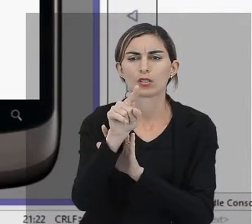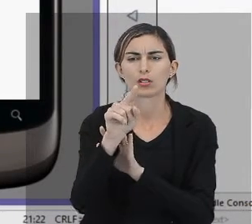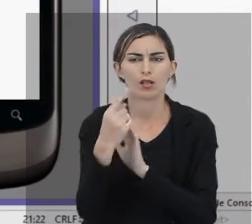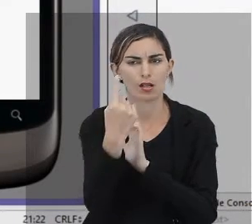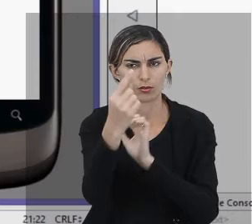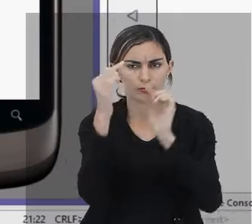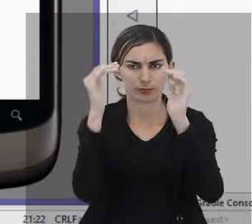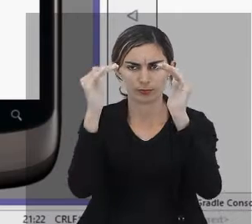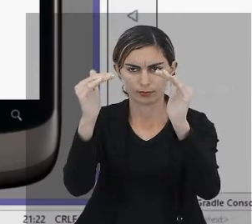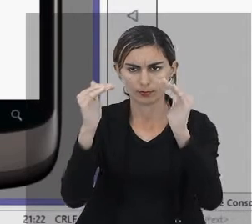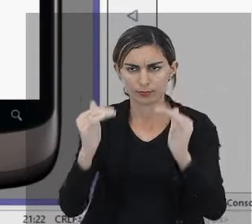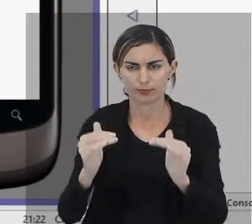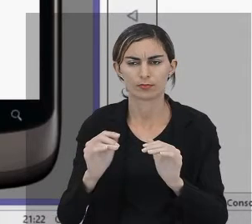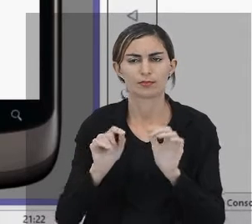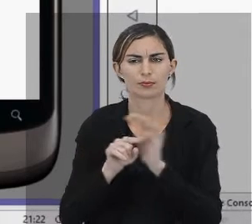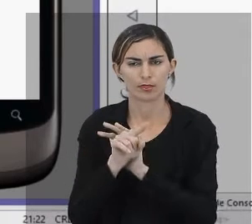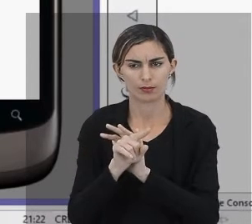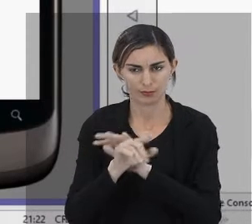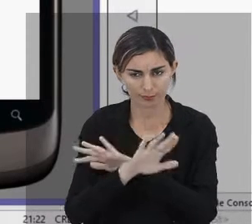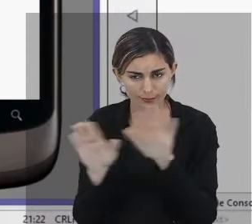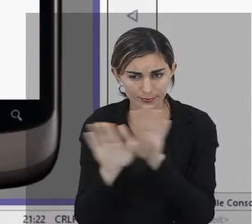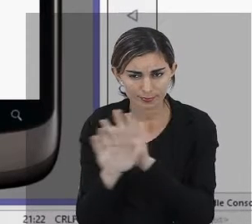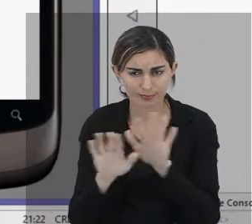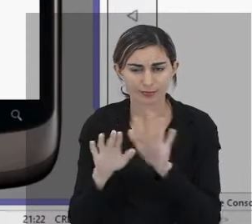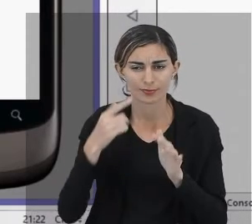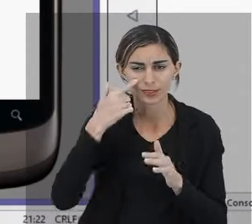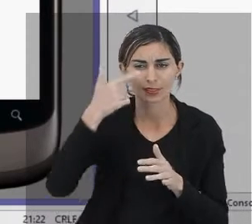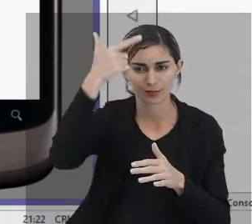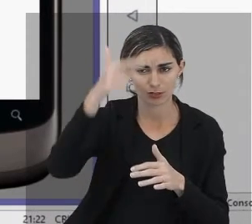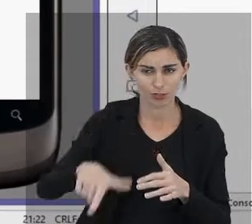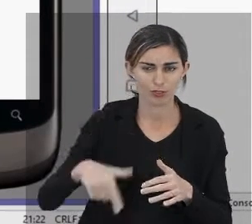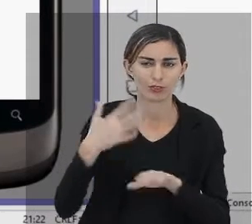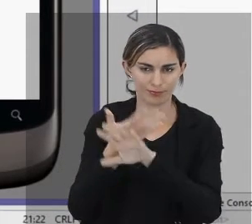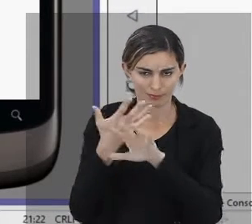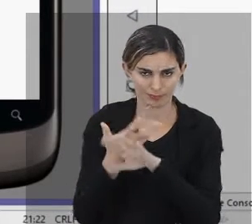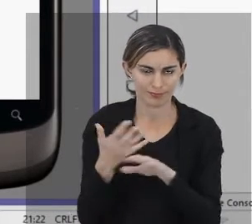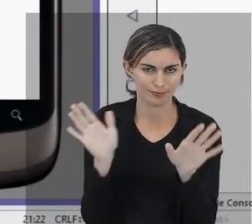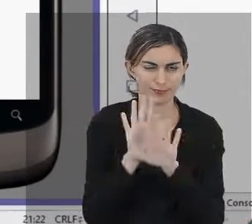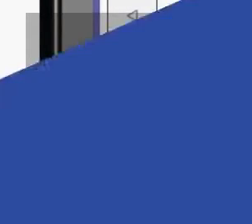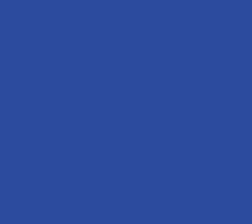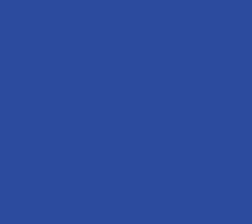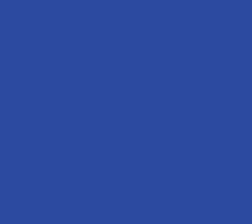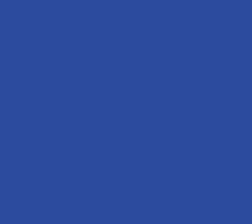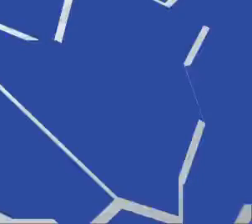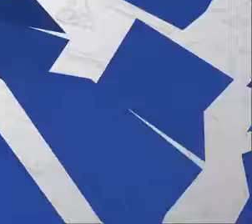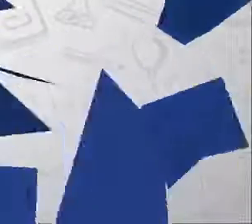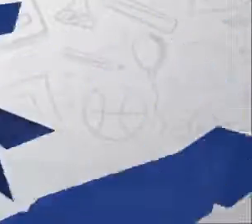post. Então, encerramos por aqui e nos vemos na próxima competência.